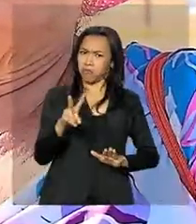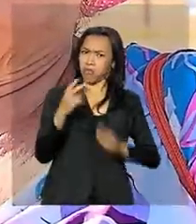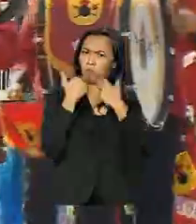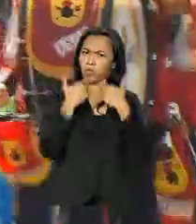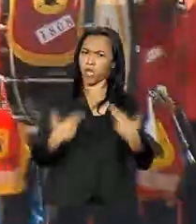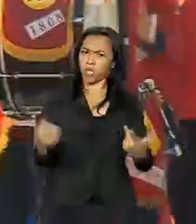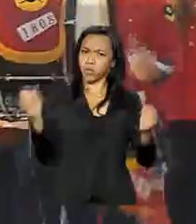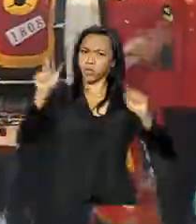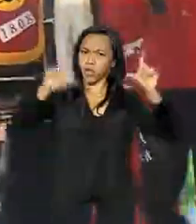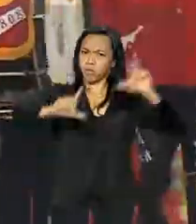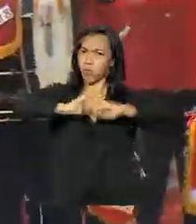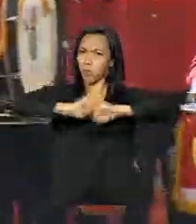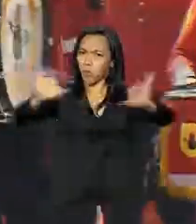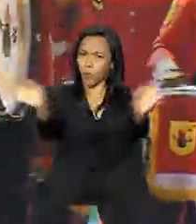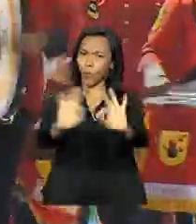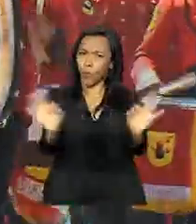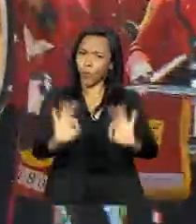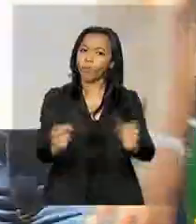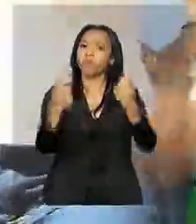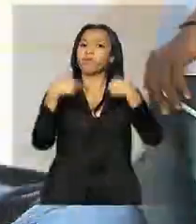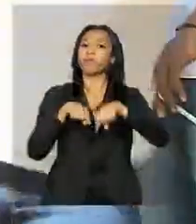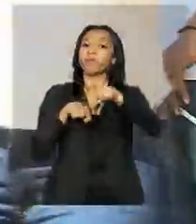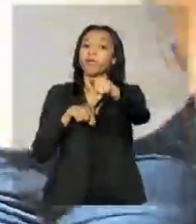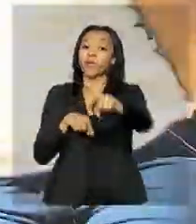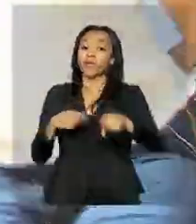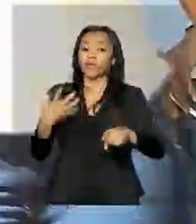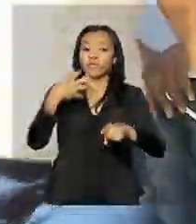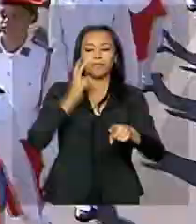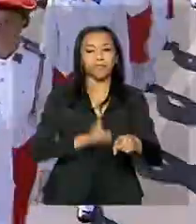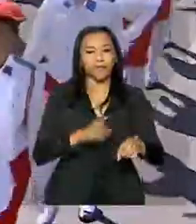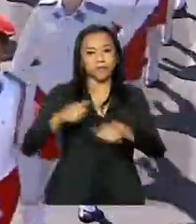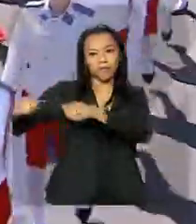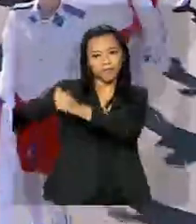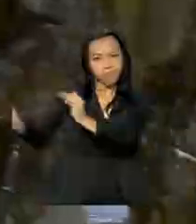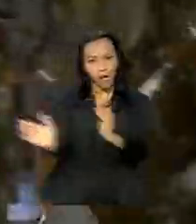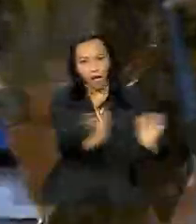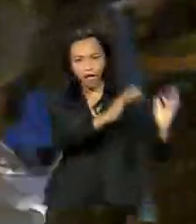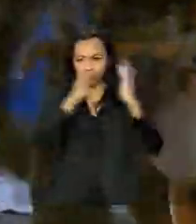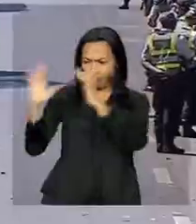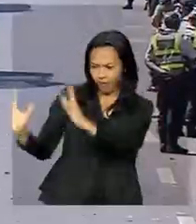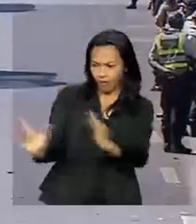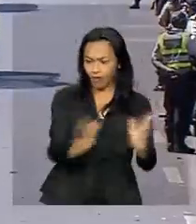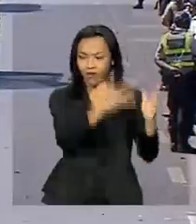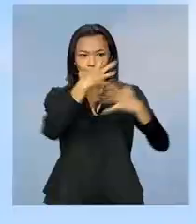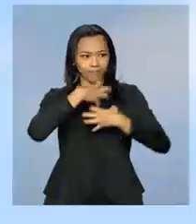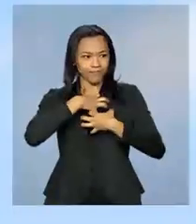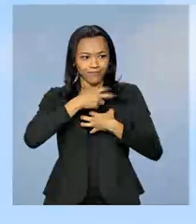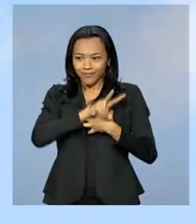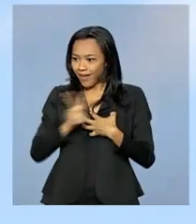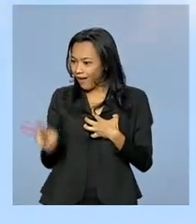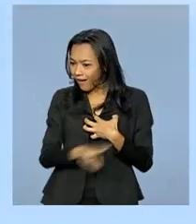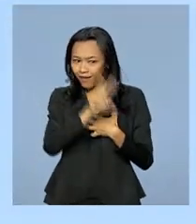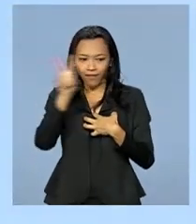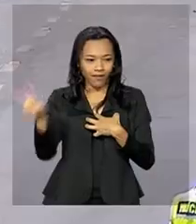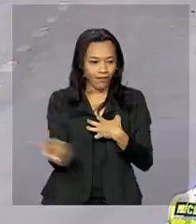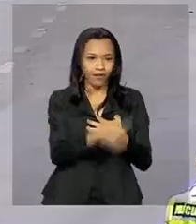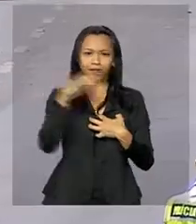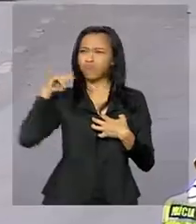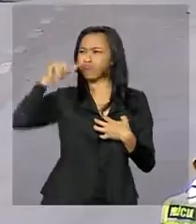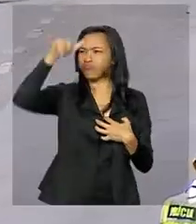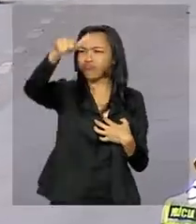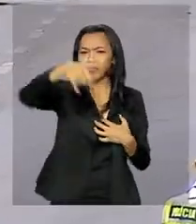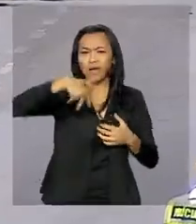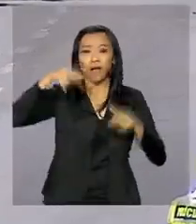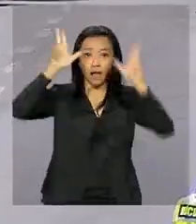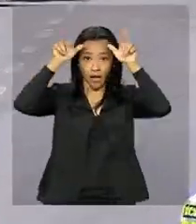noticiário, né? Em cada momento do desfile, um sentimento. Escolas, infantaria, viaturas, aeronaves. A